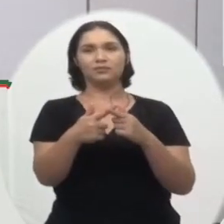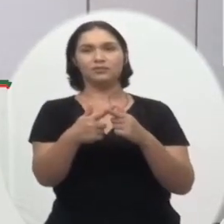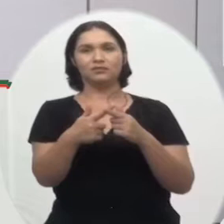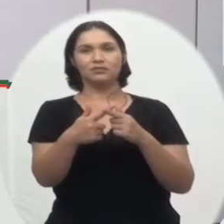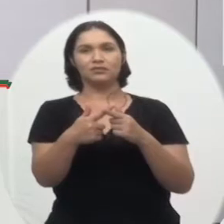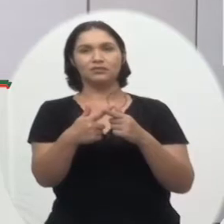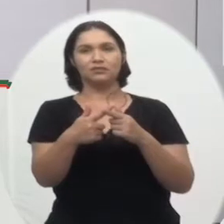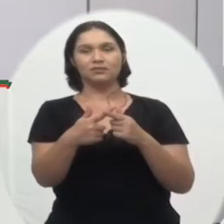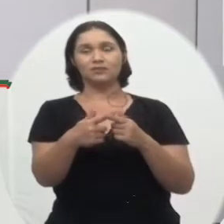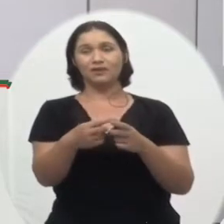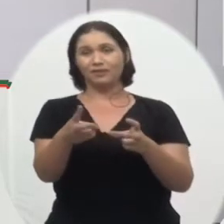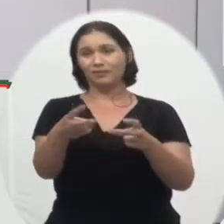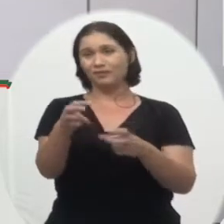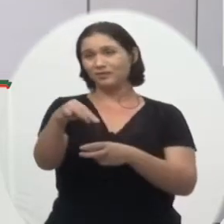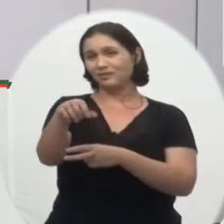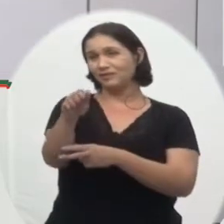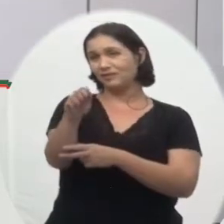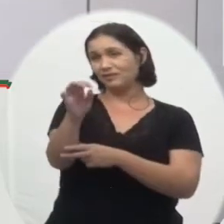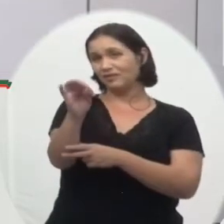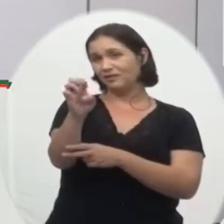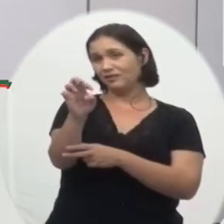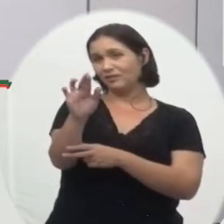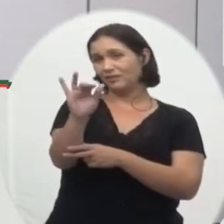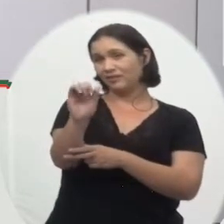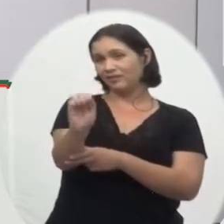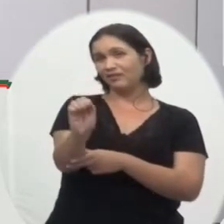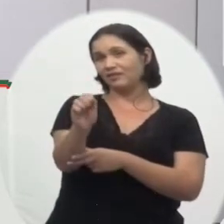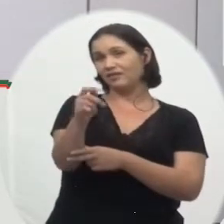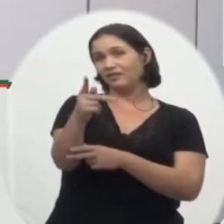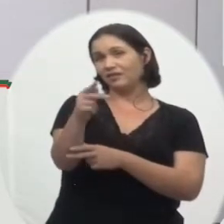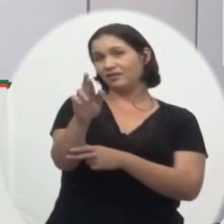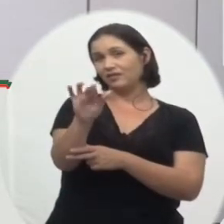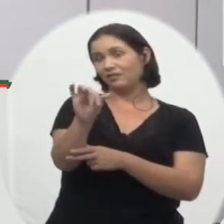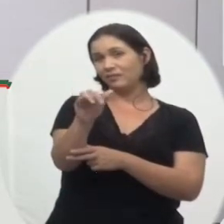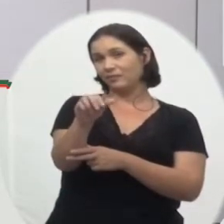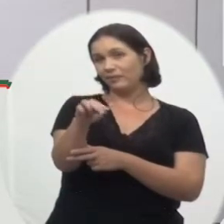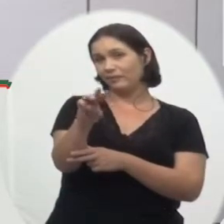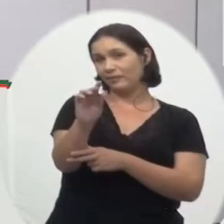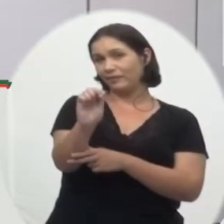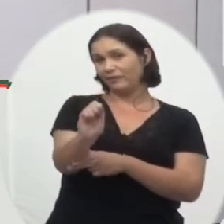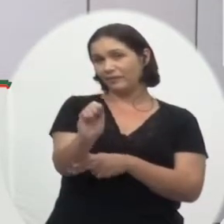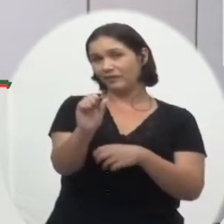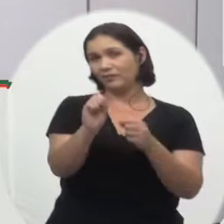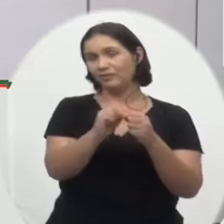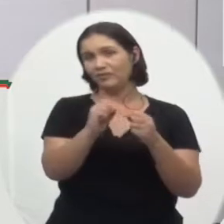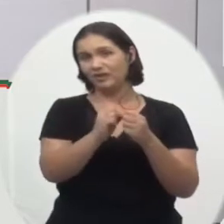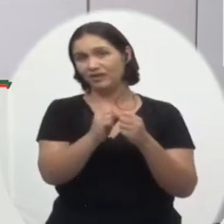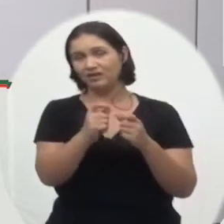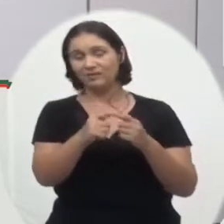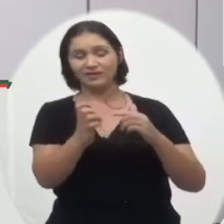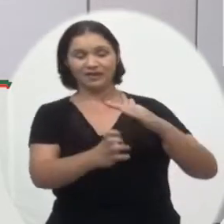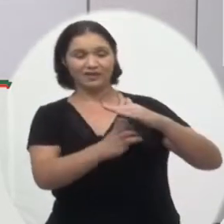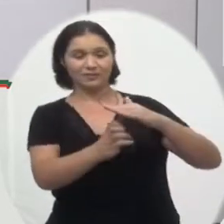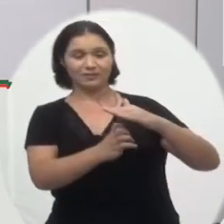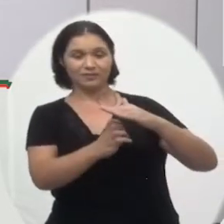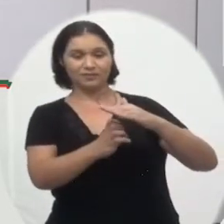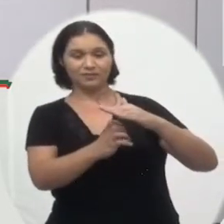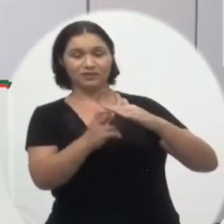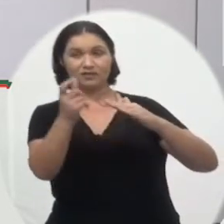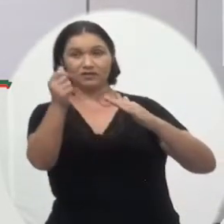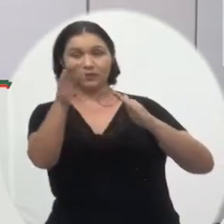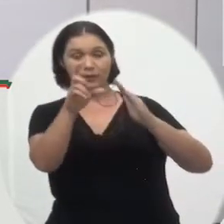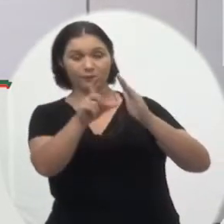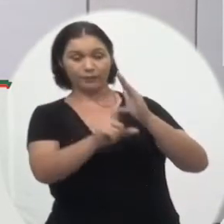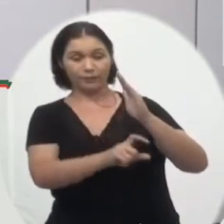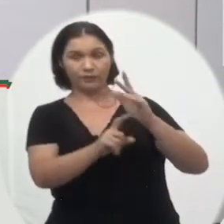usada, porque às vezes a determinada empresa, para ganhar uma licitação, ela bota um preço lá embaixo,